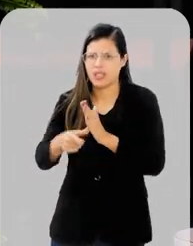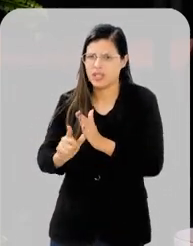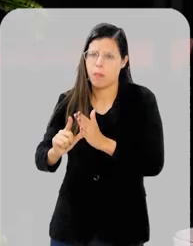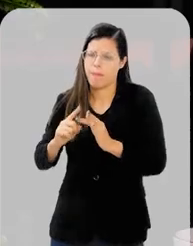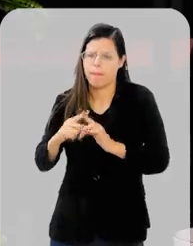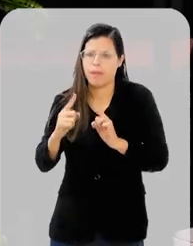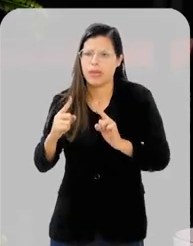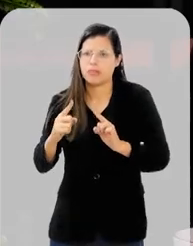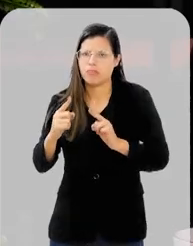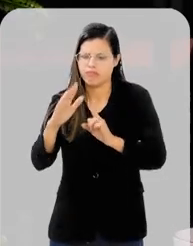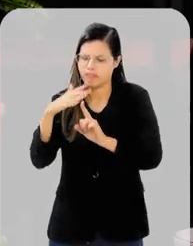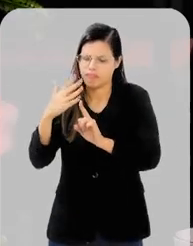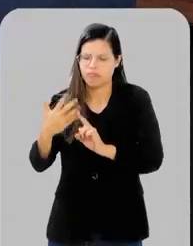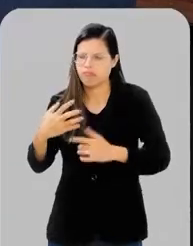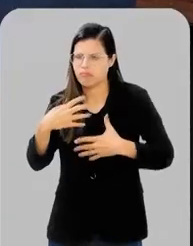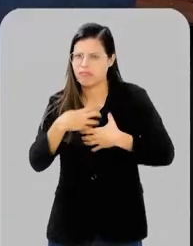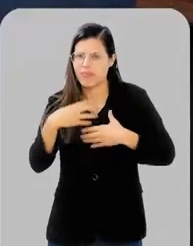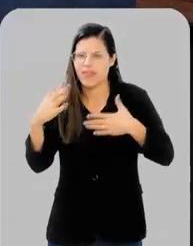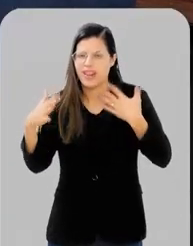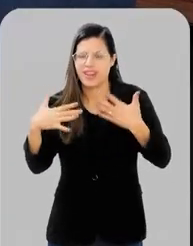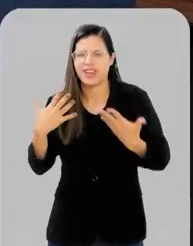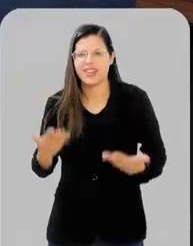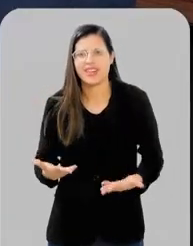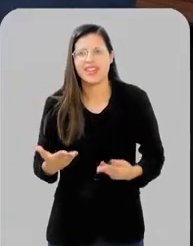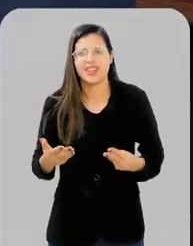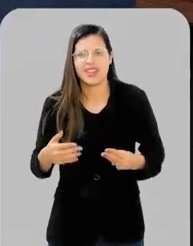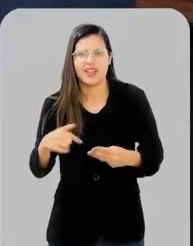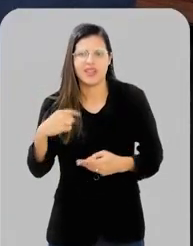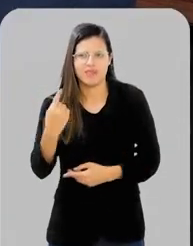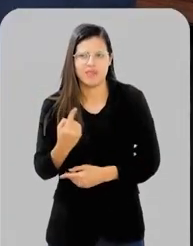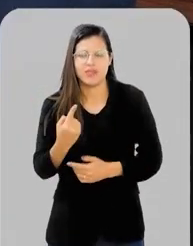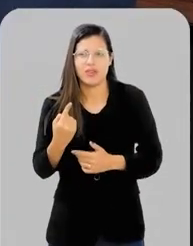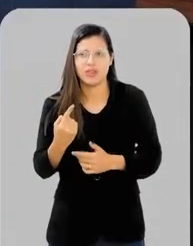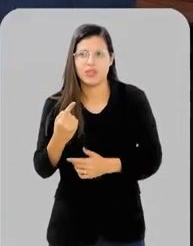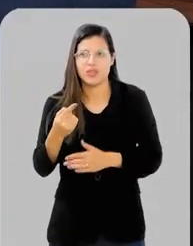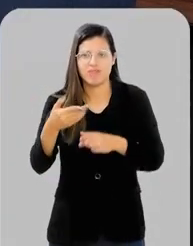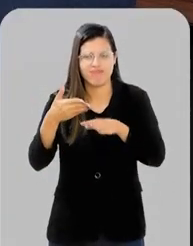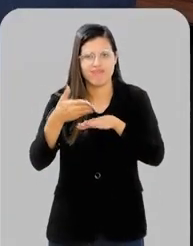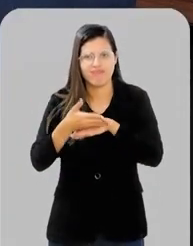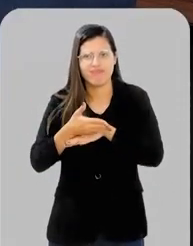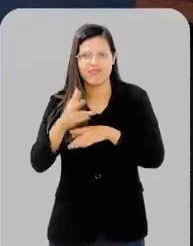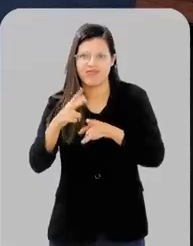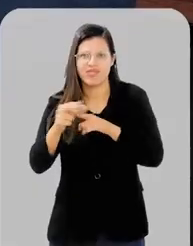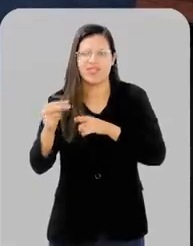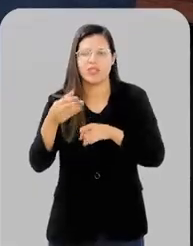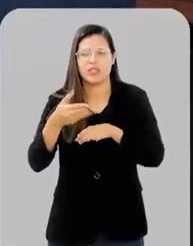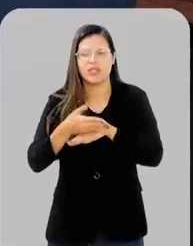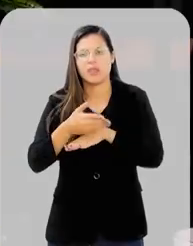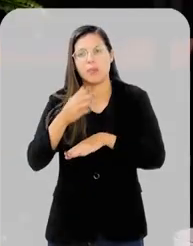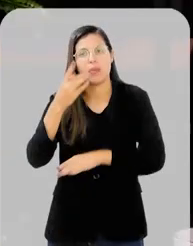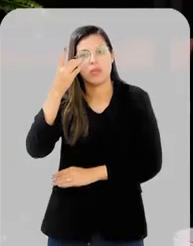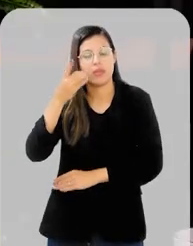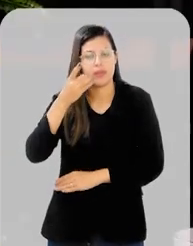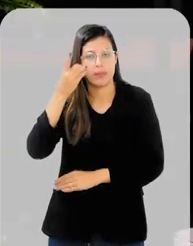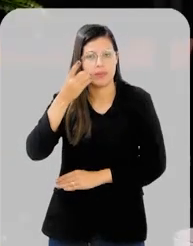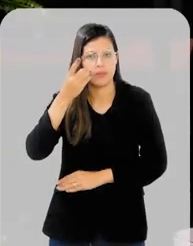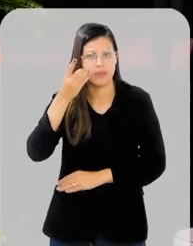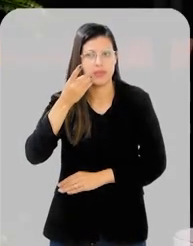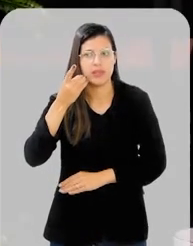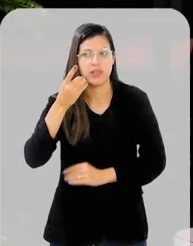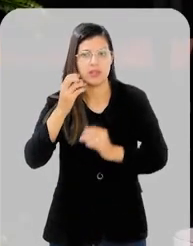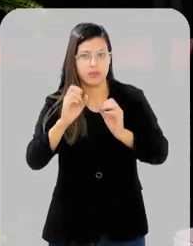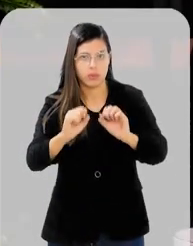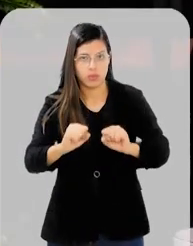uma honra uma alegria e aí fomos pra disputa e hoje assim que cheguei como como Deputado era a minha a a